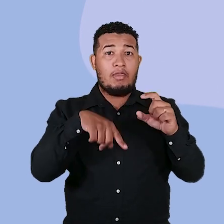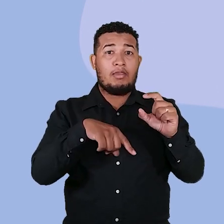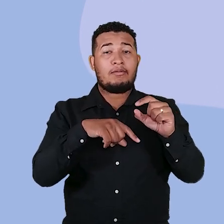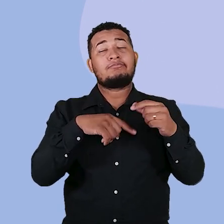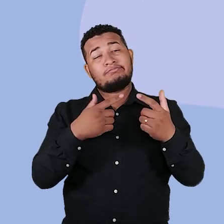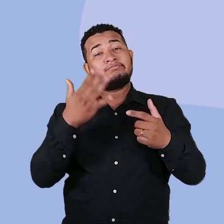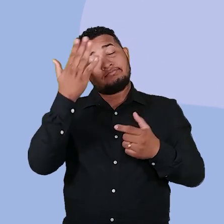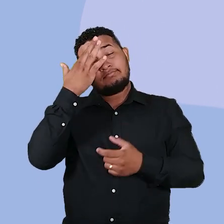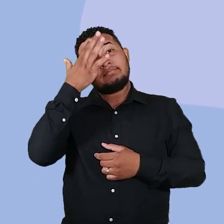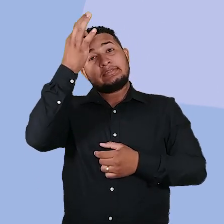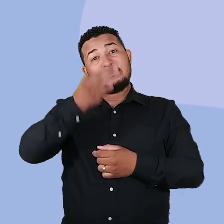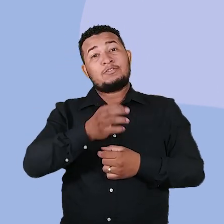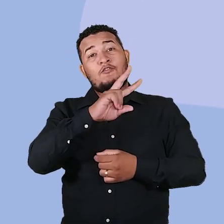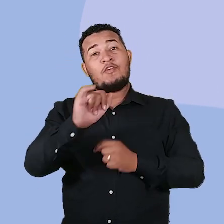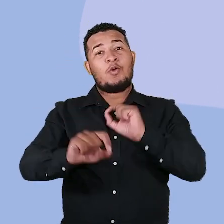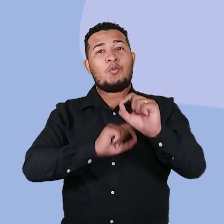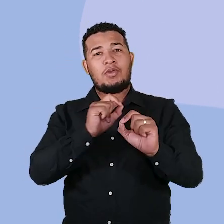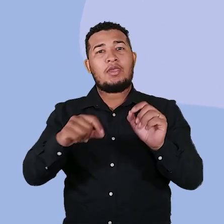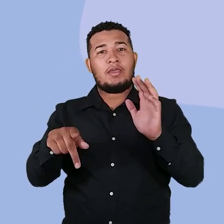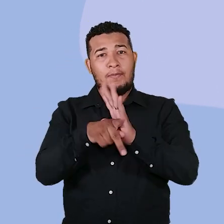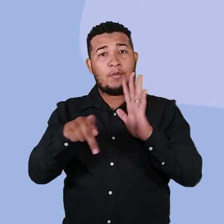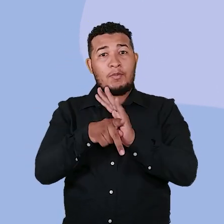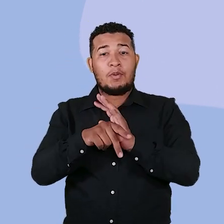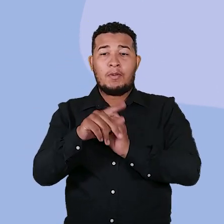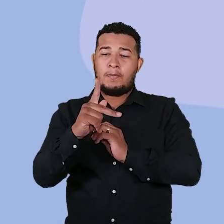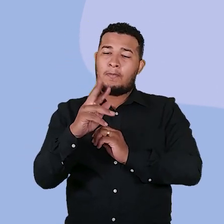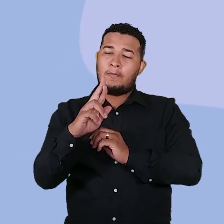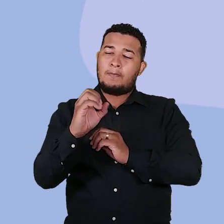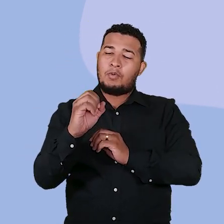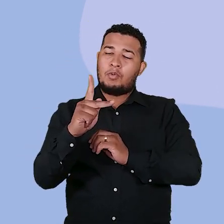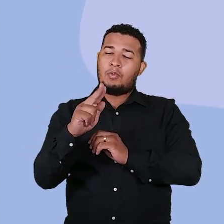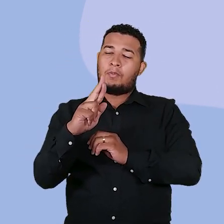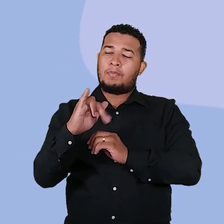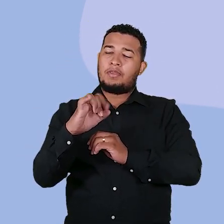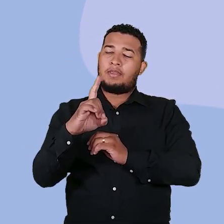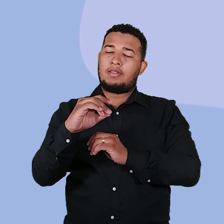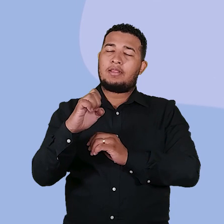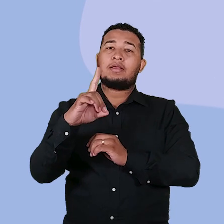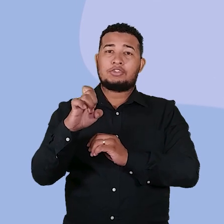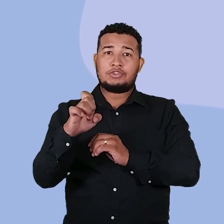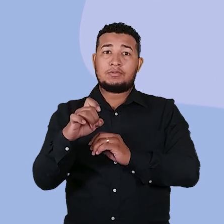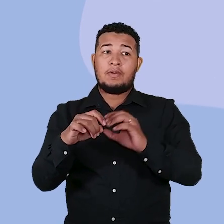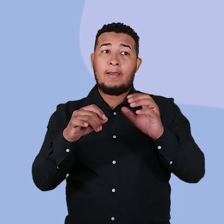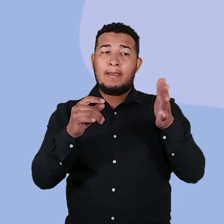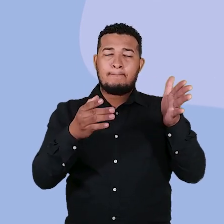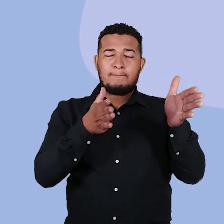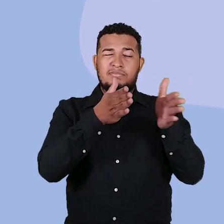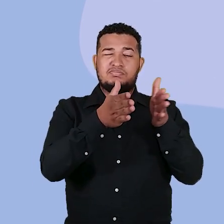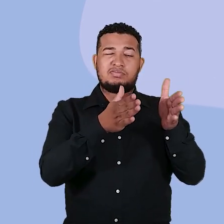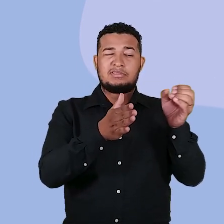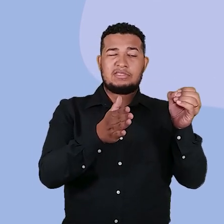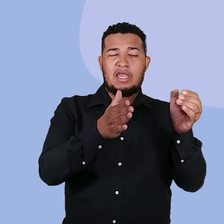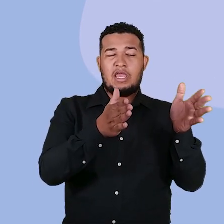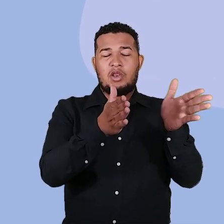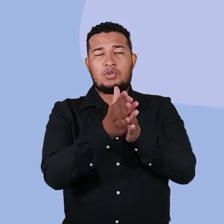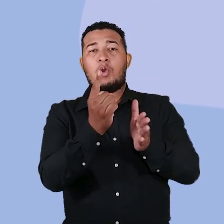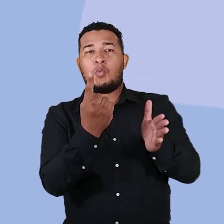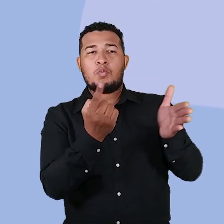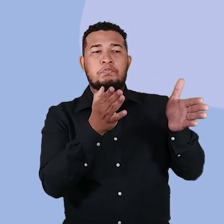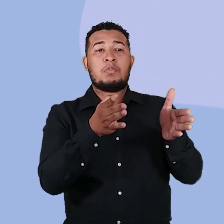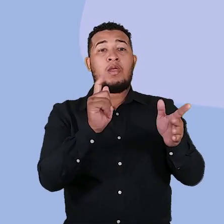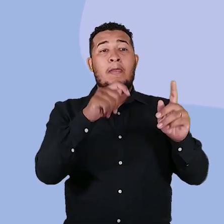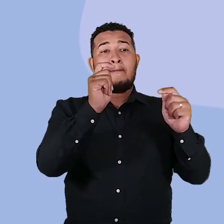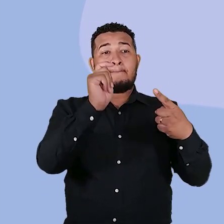pode ser então é fato que você vai ter a propriedade sendo o maior ou igual a zero e menor ou igual